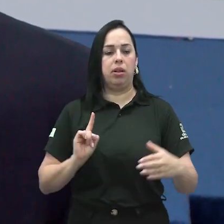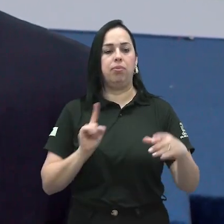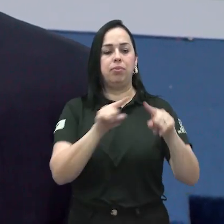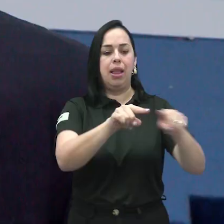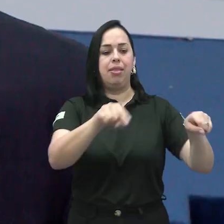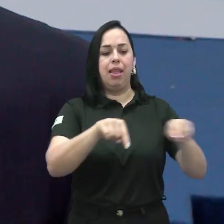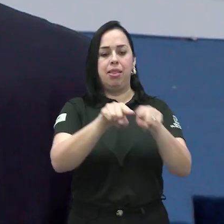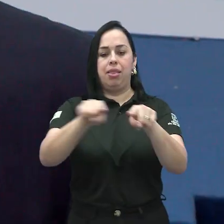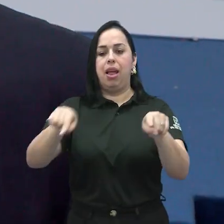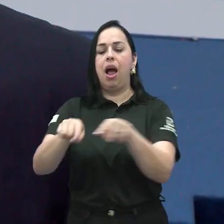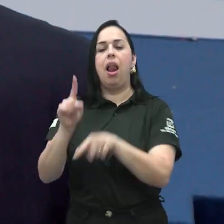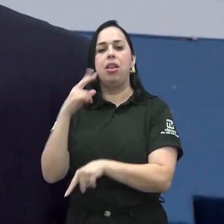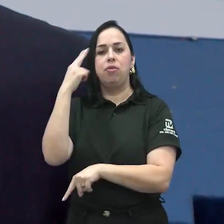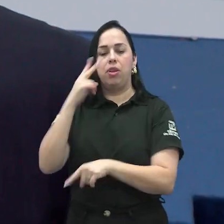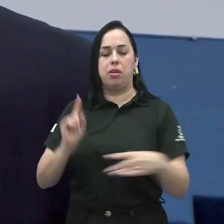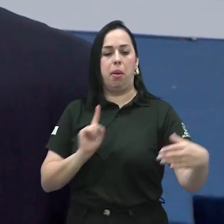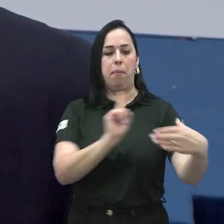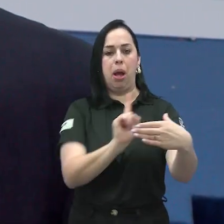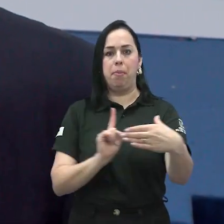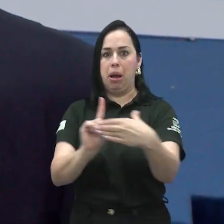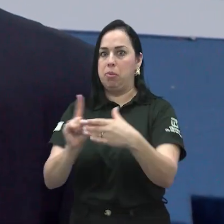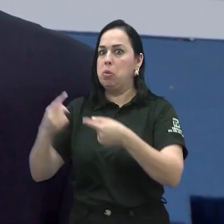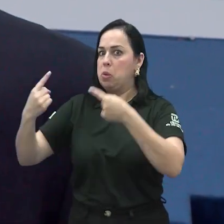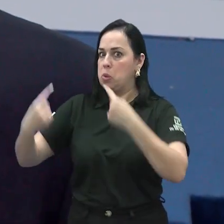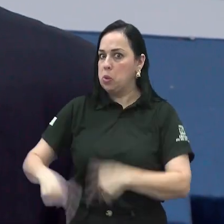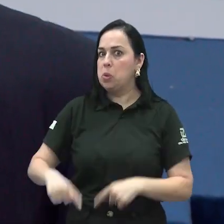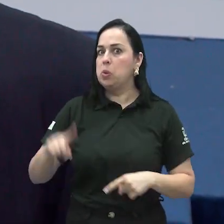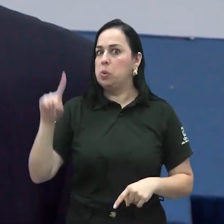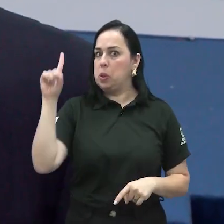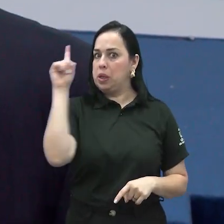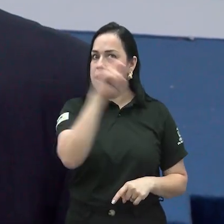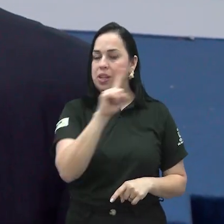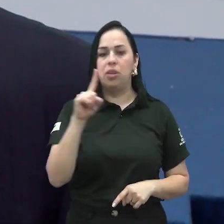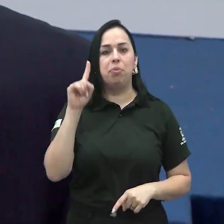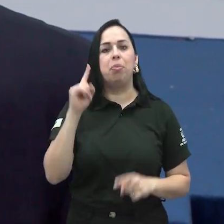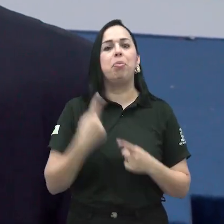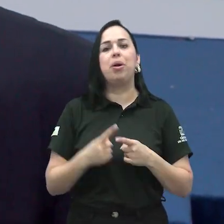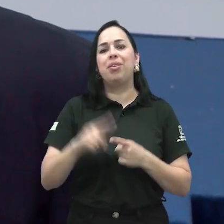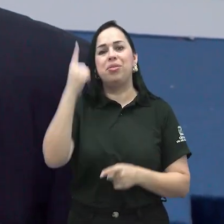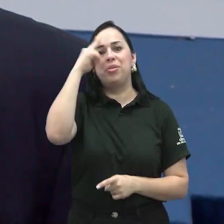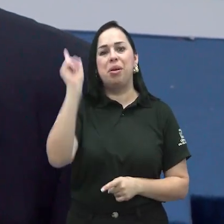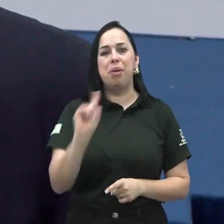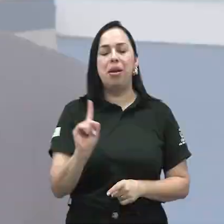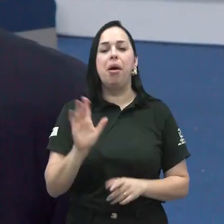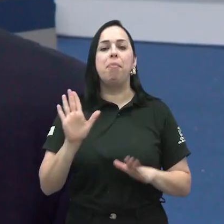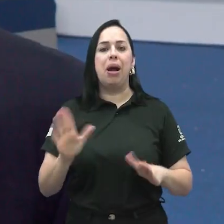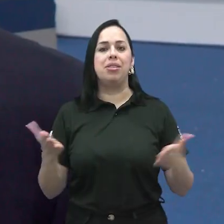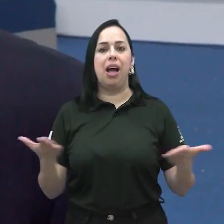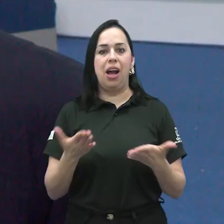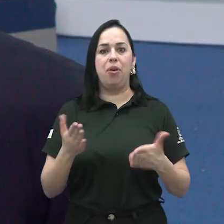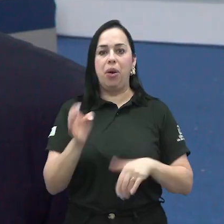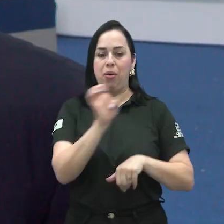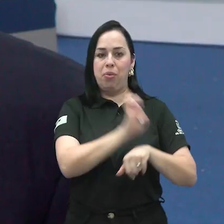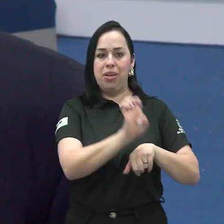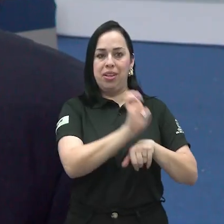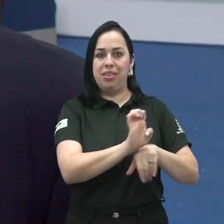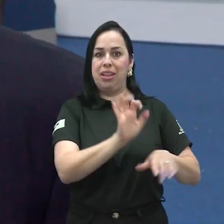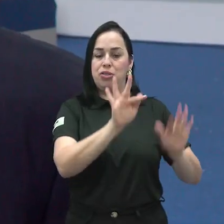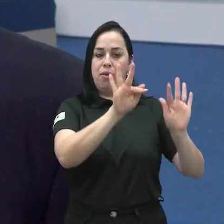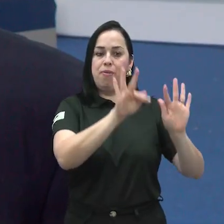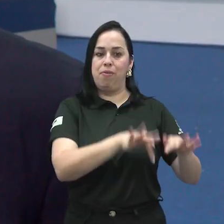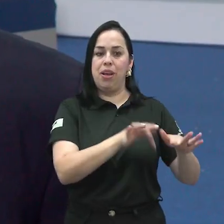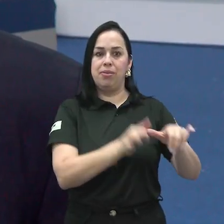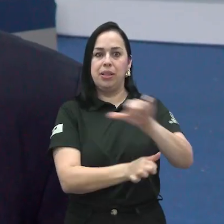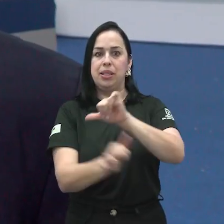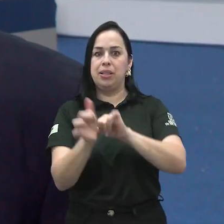de vereadores. Para a gente foi um desafio inicial, porque a gente não sabia o que esperar. Enfim, eu cheguei à estabilidade.